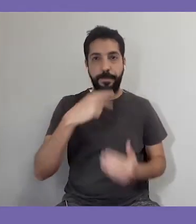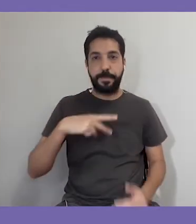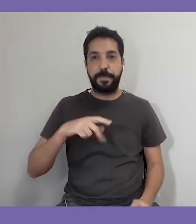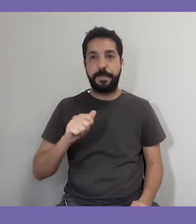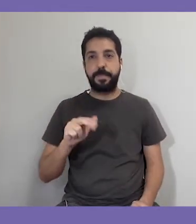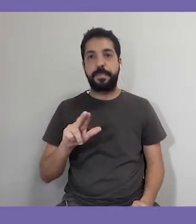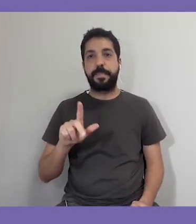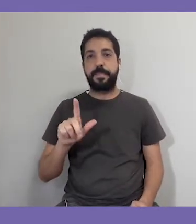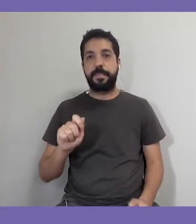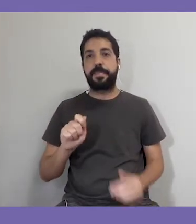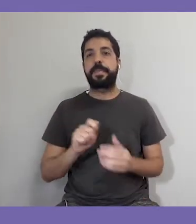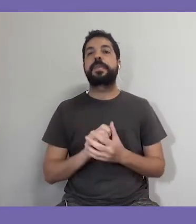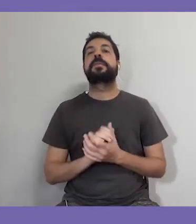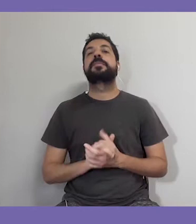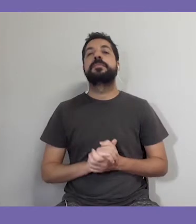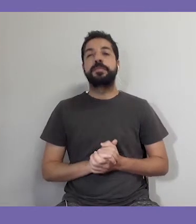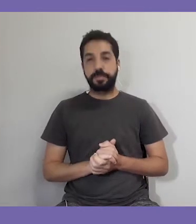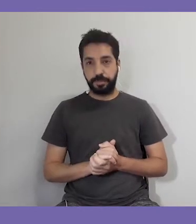Obrigado, Paula.